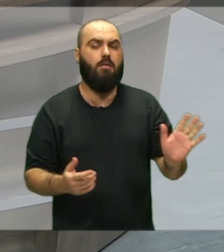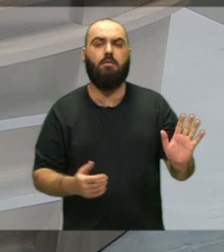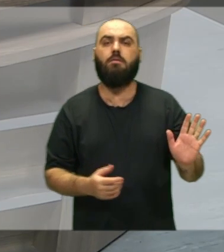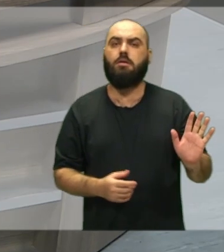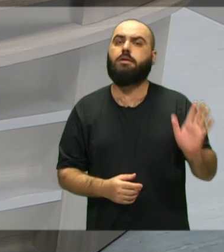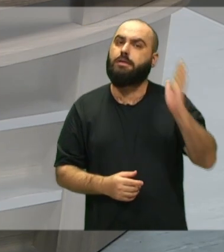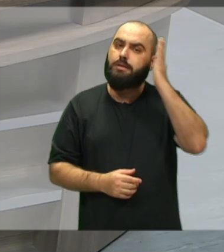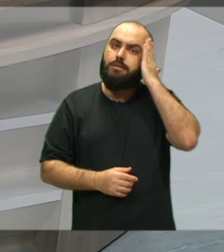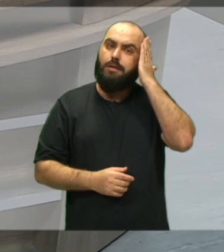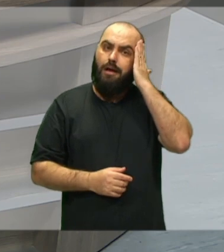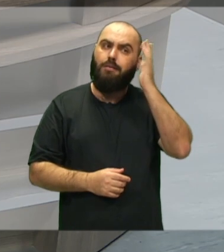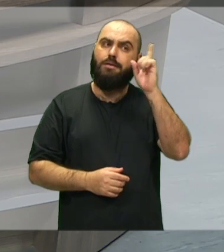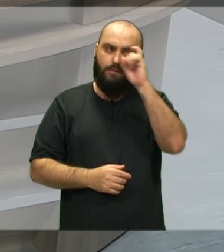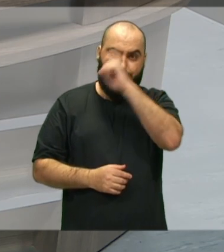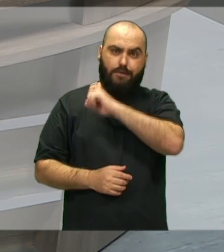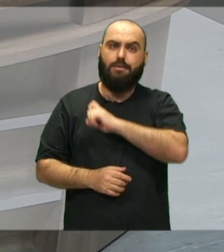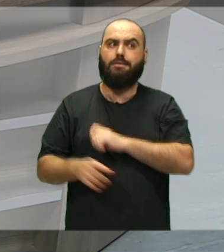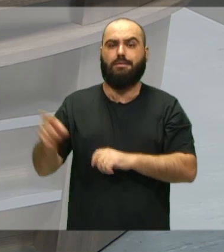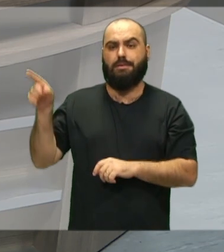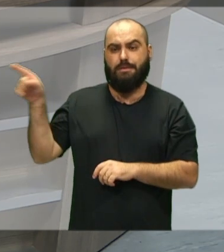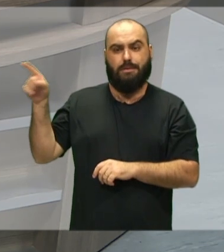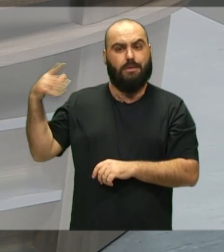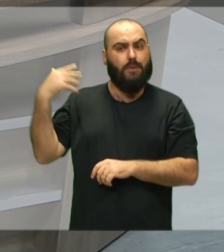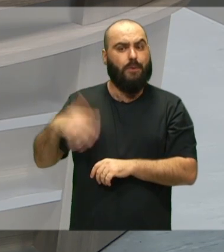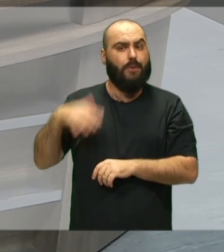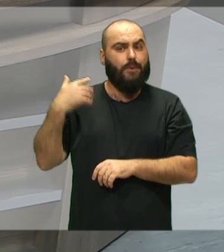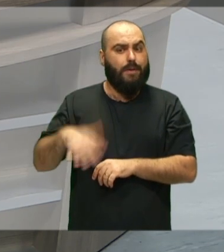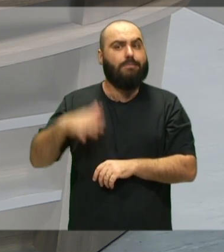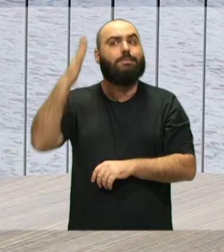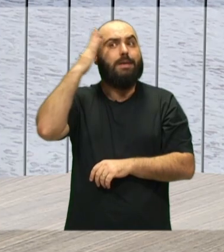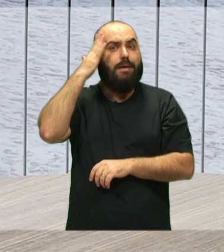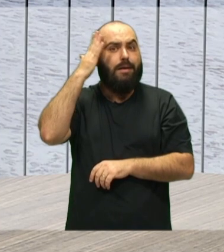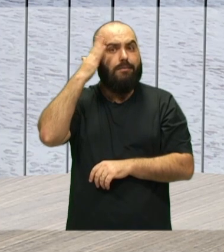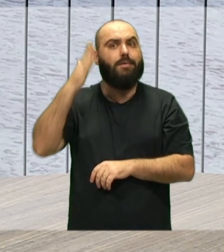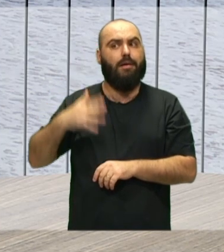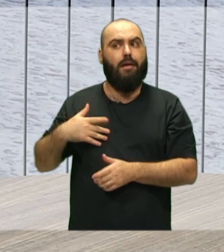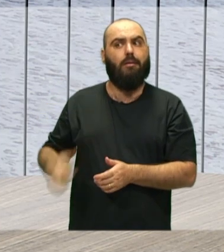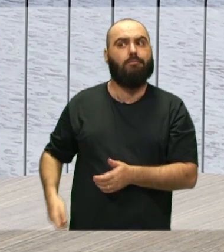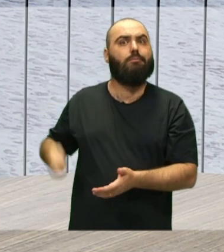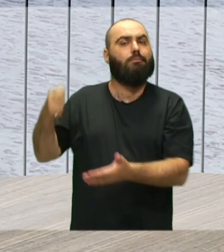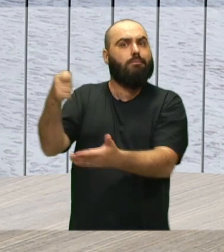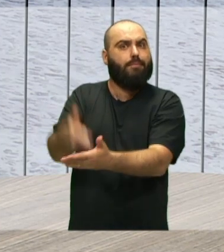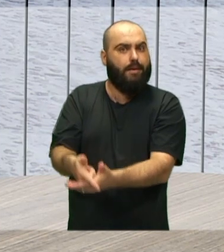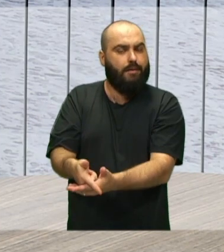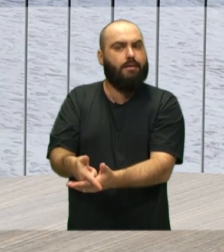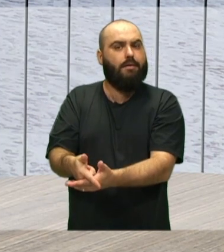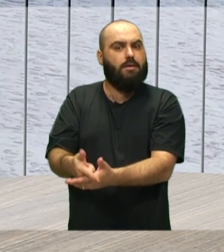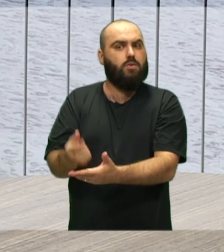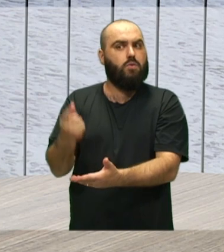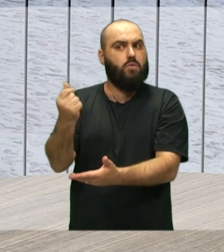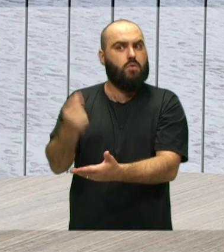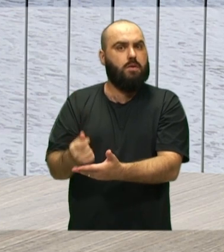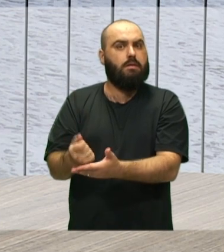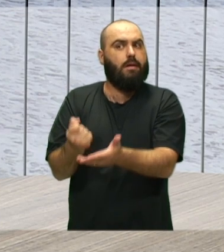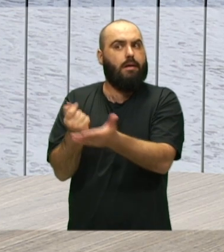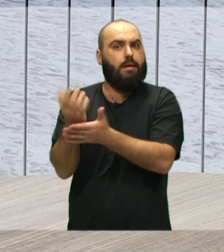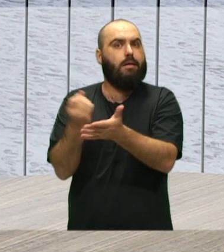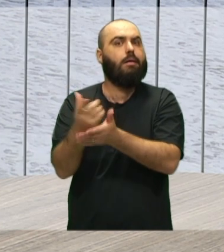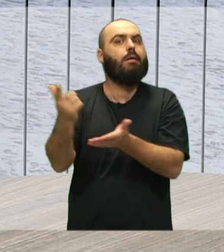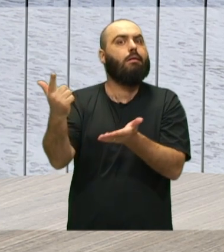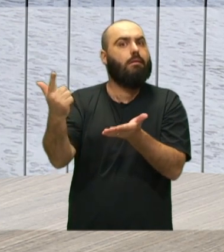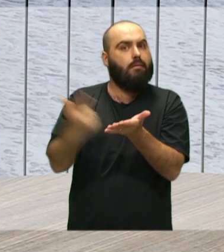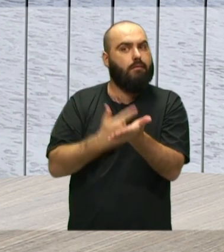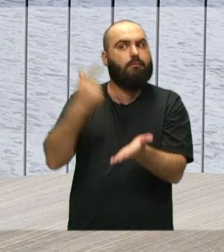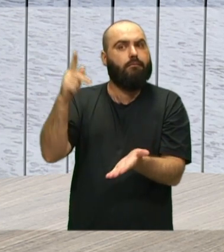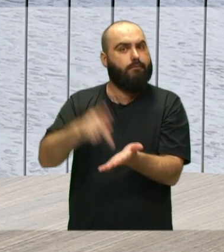sabe a dificuldade, a gente desembolsa para fazer isso, não só tempo. A gente desembolsa uma boa quantia financeira para justamente